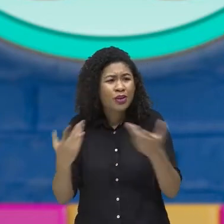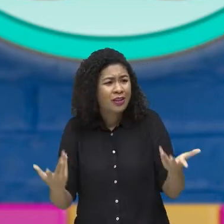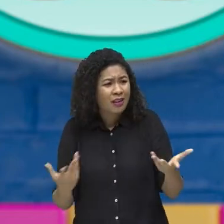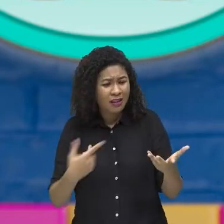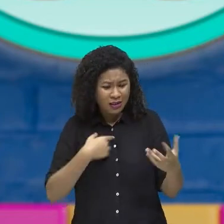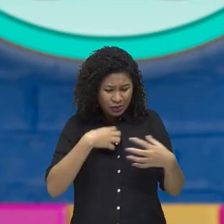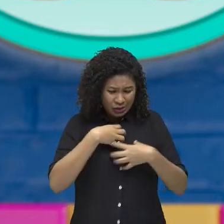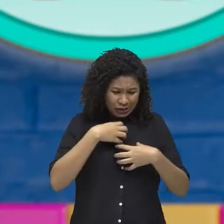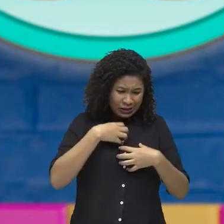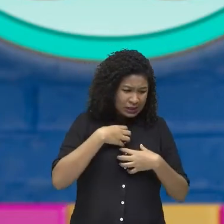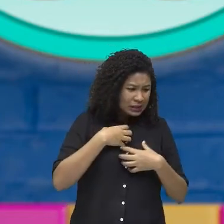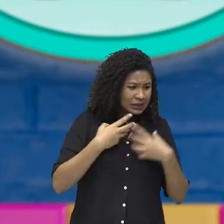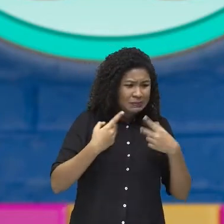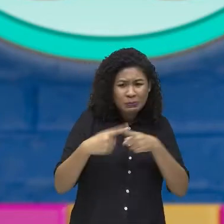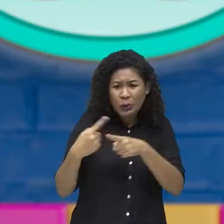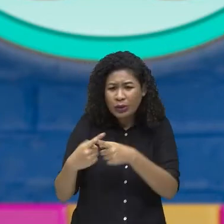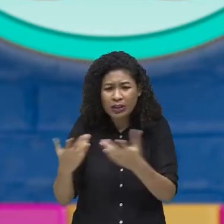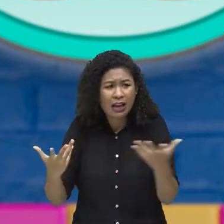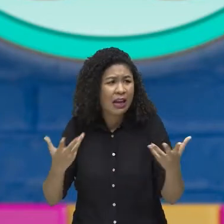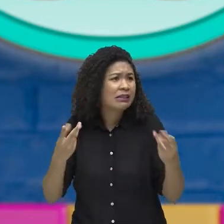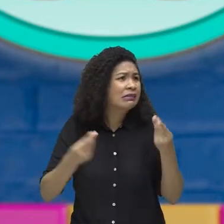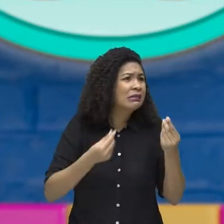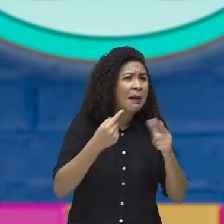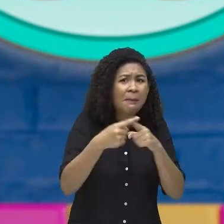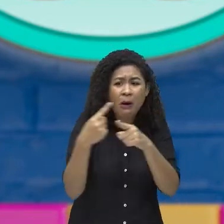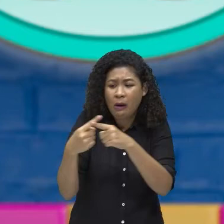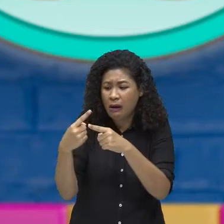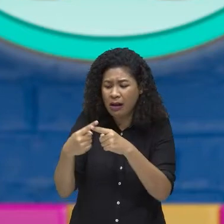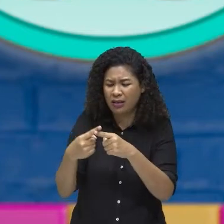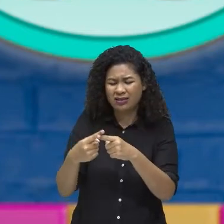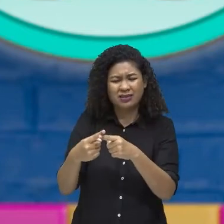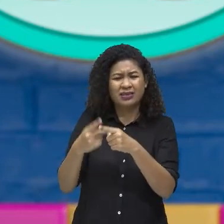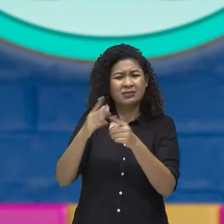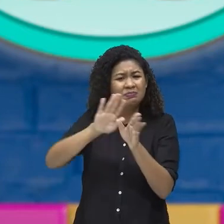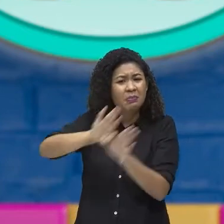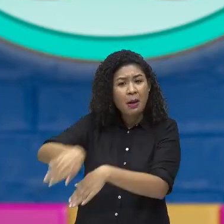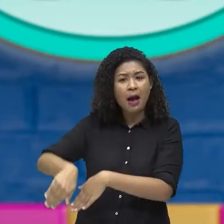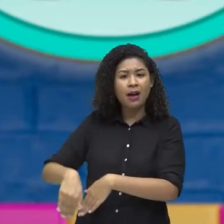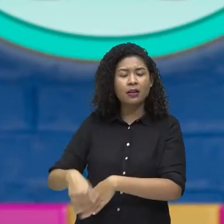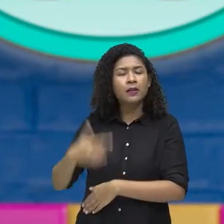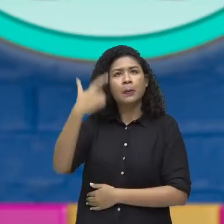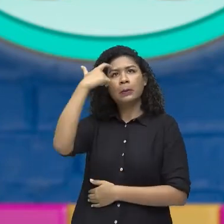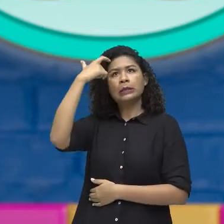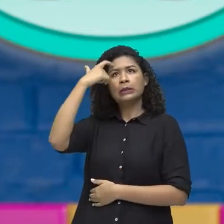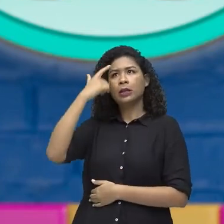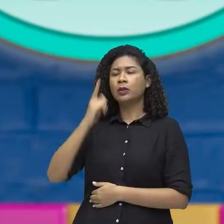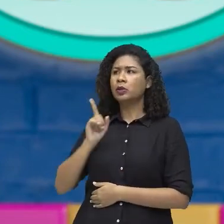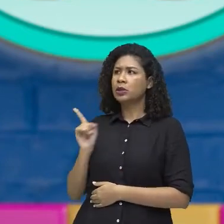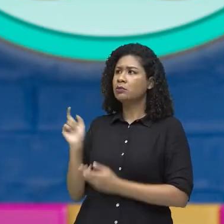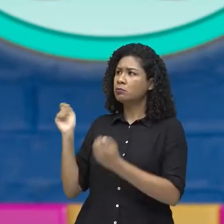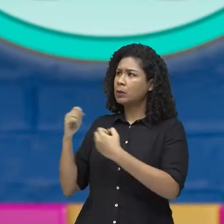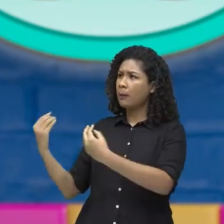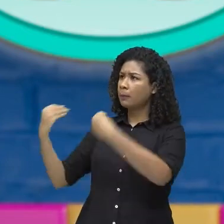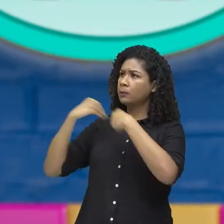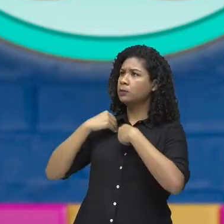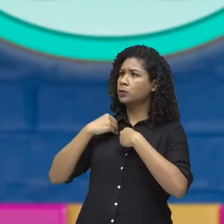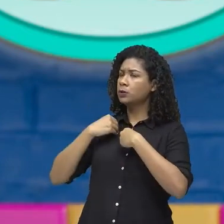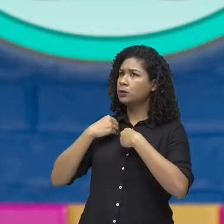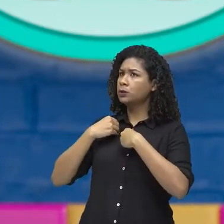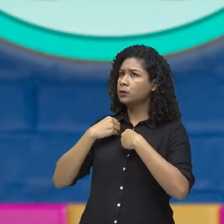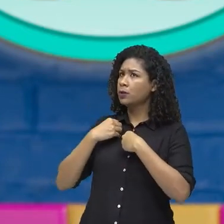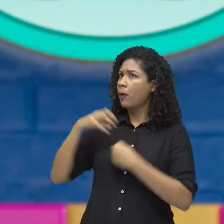triste? Mas que tipo de lição eu posso tirar daí? Que tipo de aprendizado, que tipo de transformação pode acontecer em mim em função